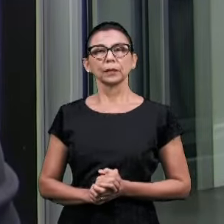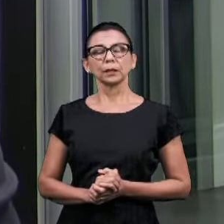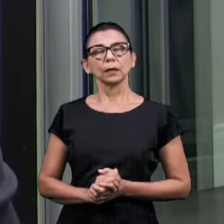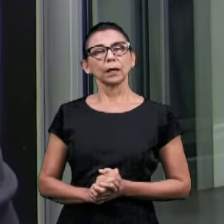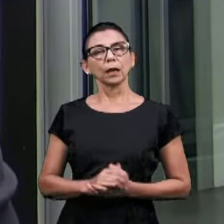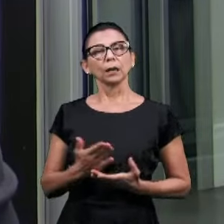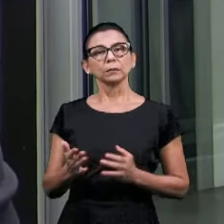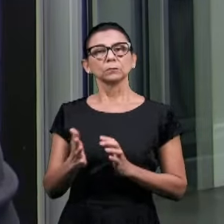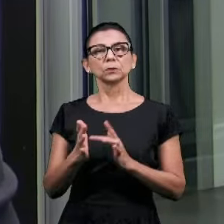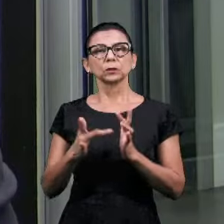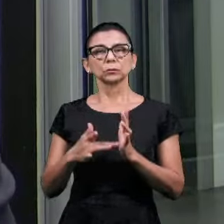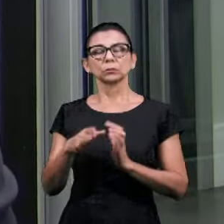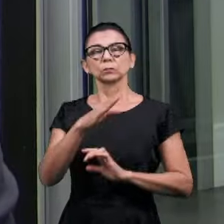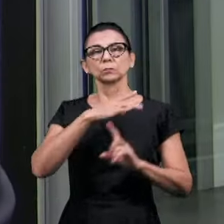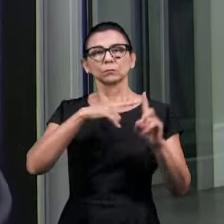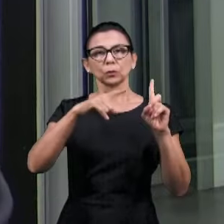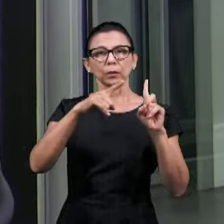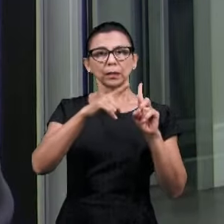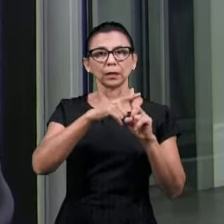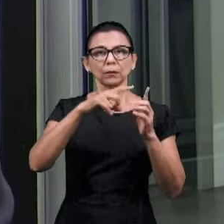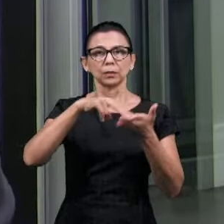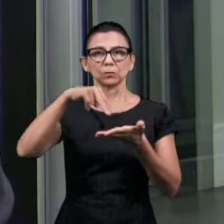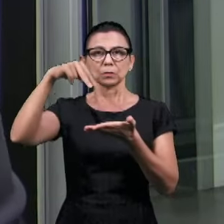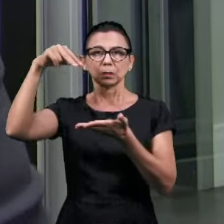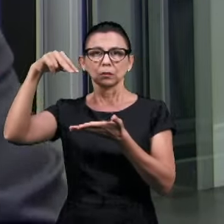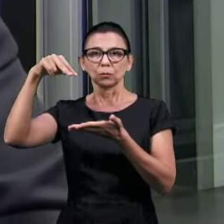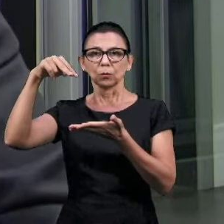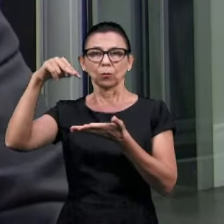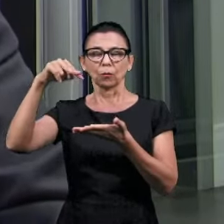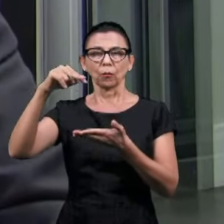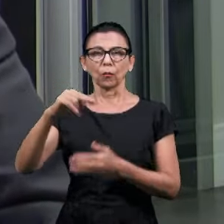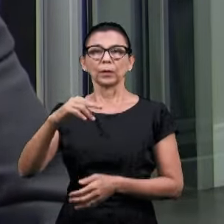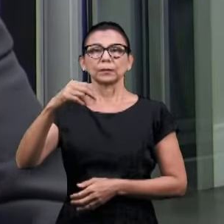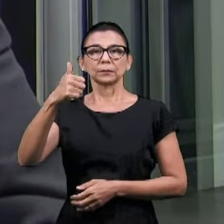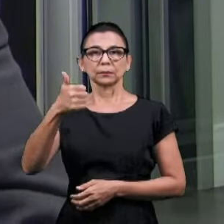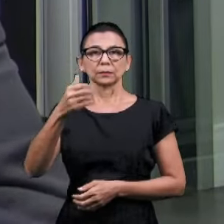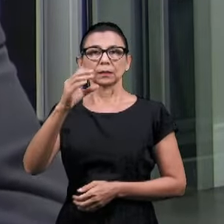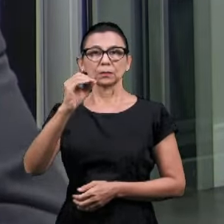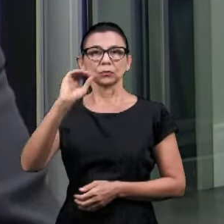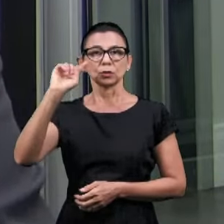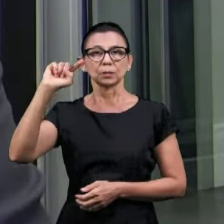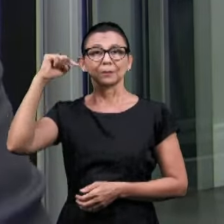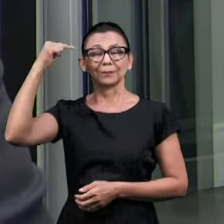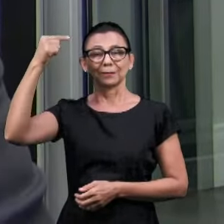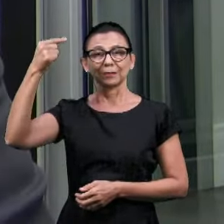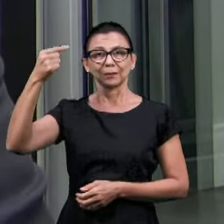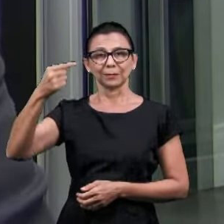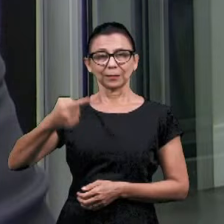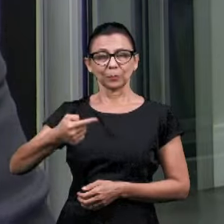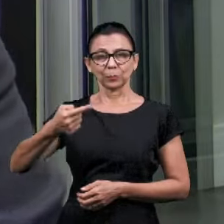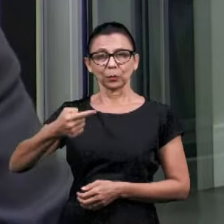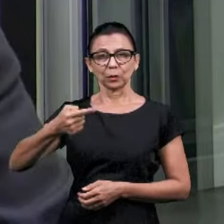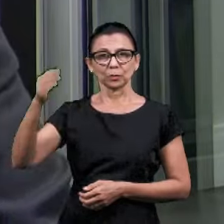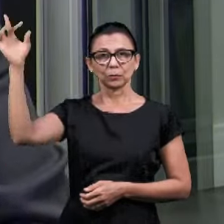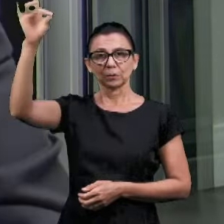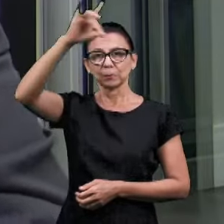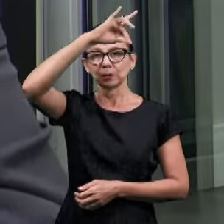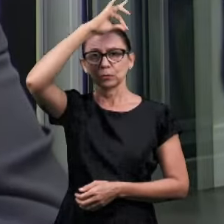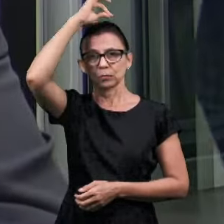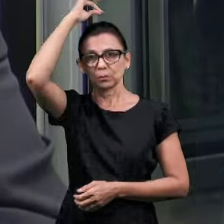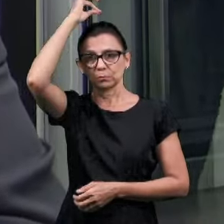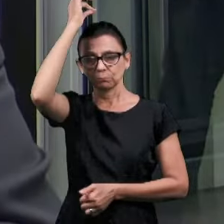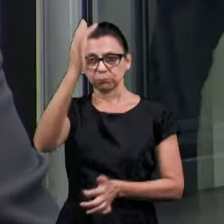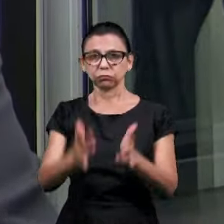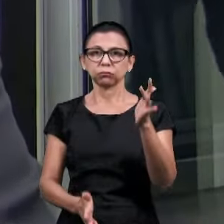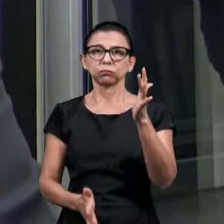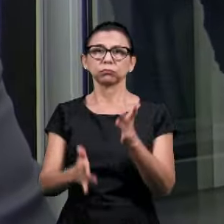Jesus ao céu, o Espírito Santo veio. E ali começou uma nova fase na vida da igreja, uma nova